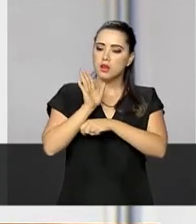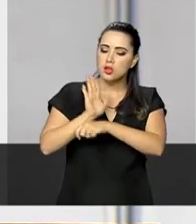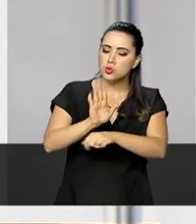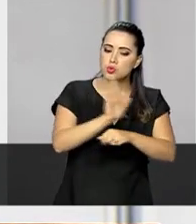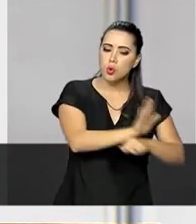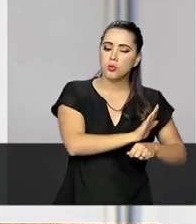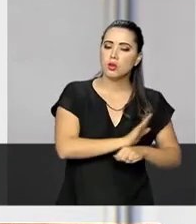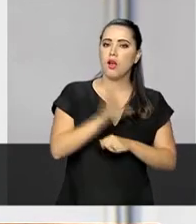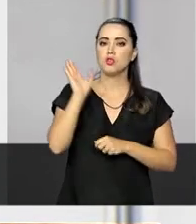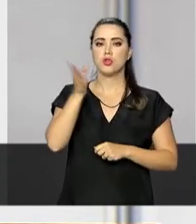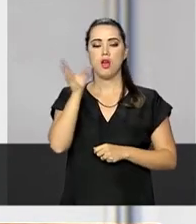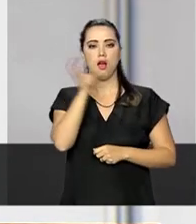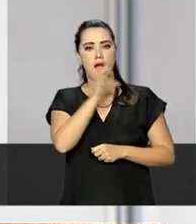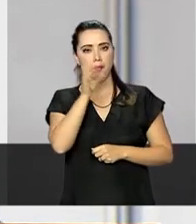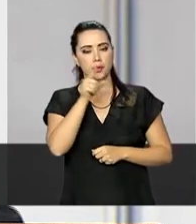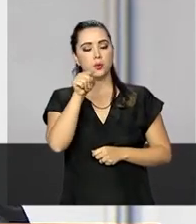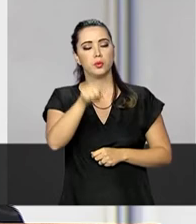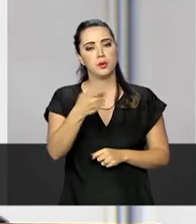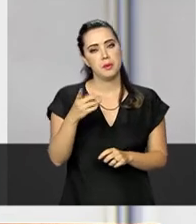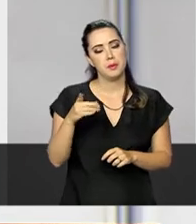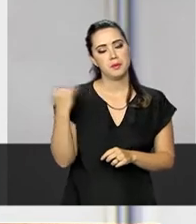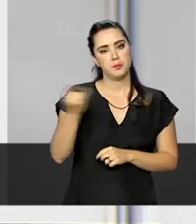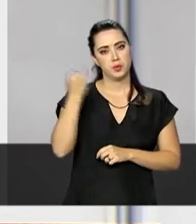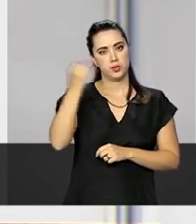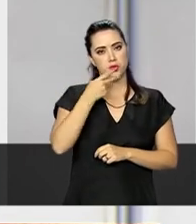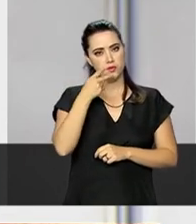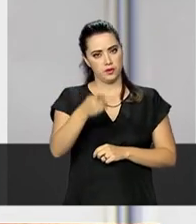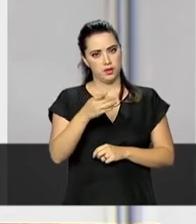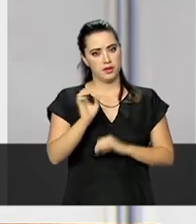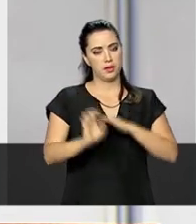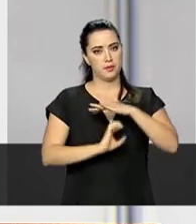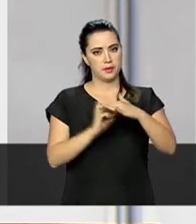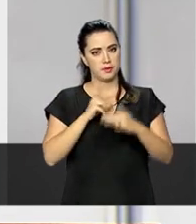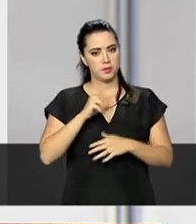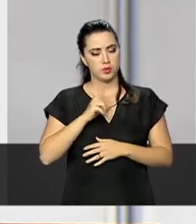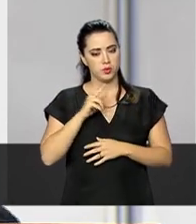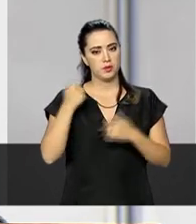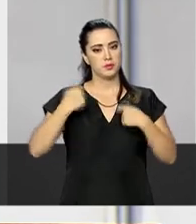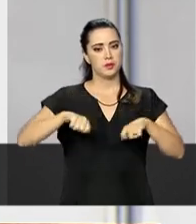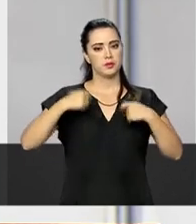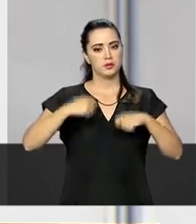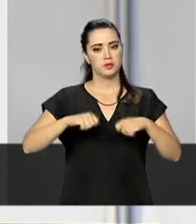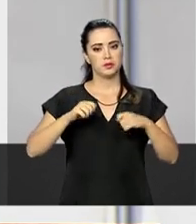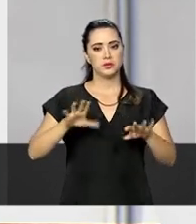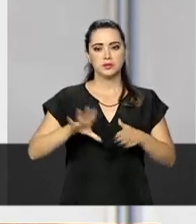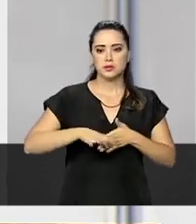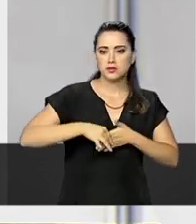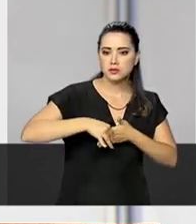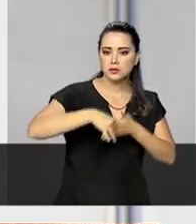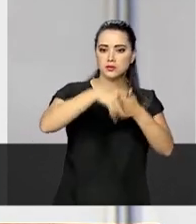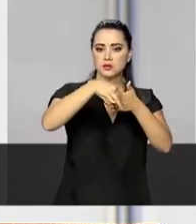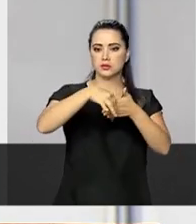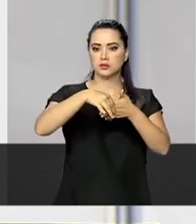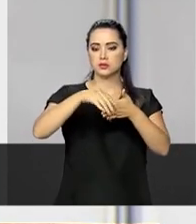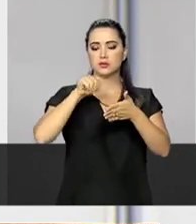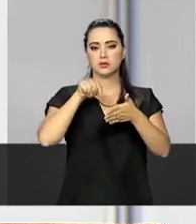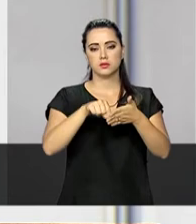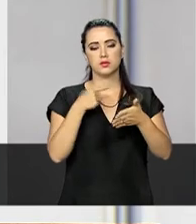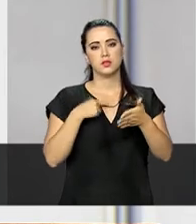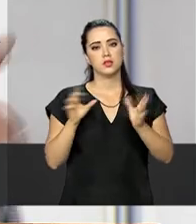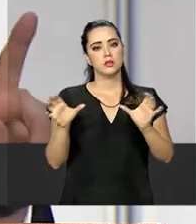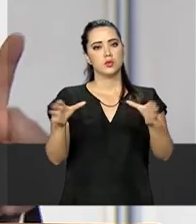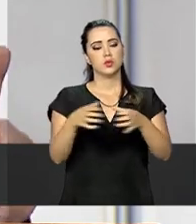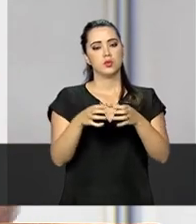mas salientando sempre que a iniciativa privada deveria de alguma maneira comandar este este